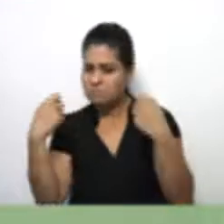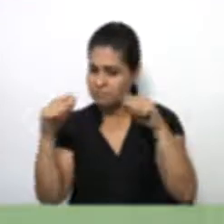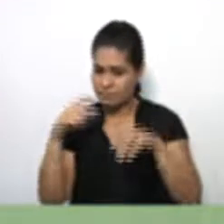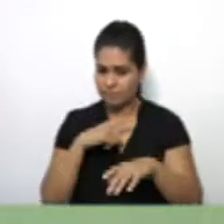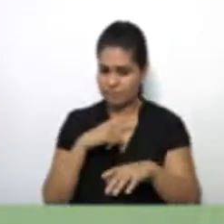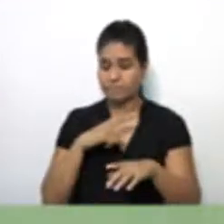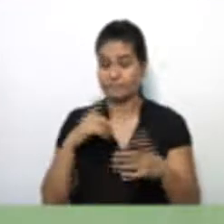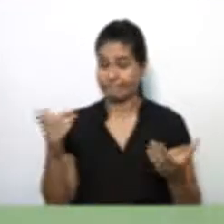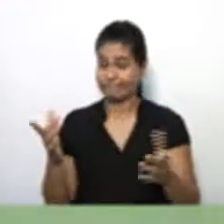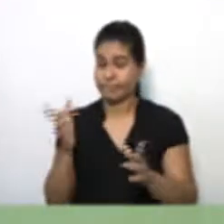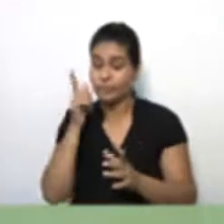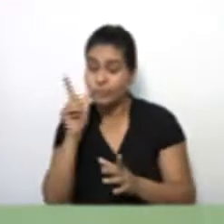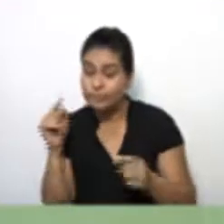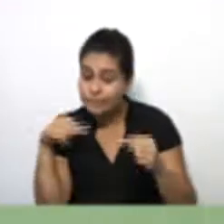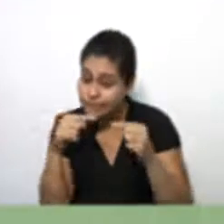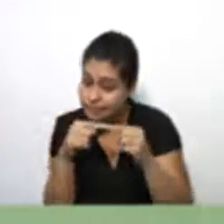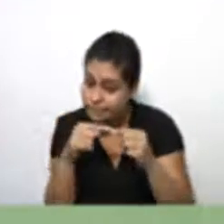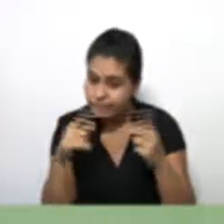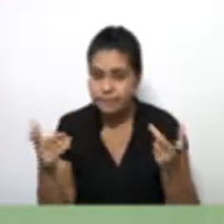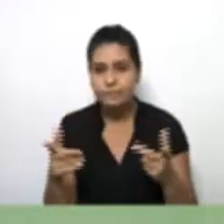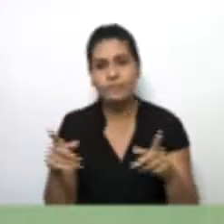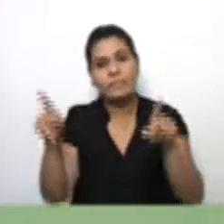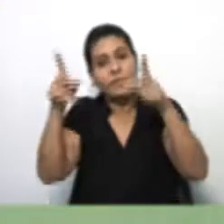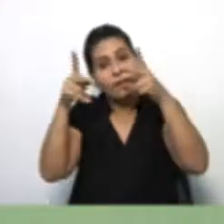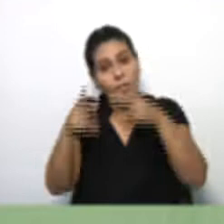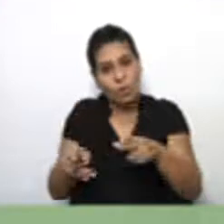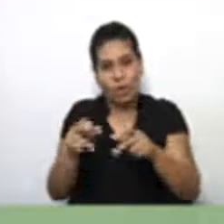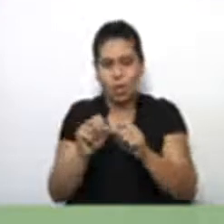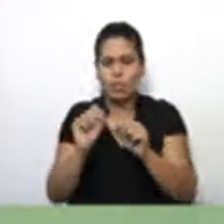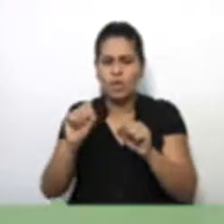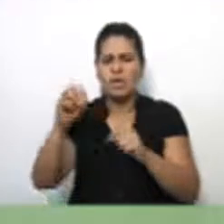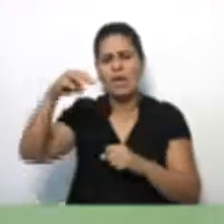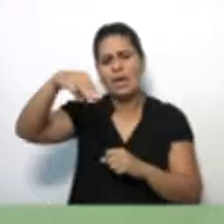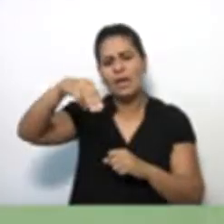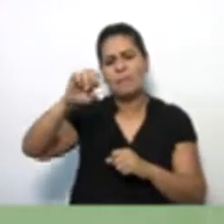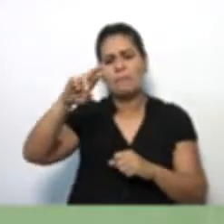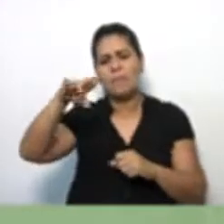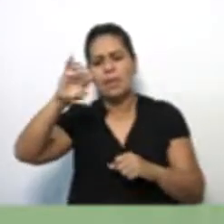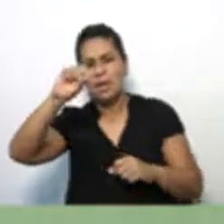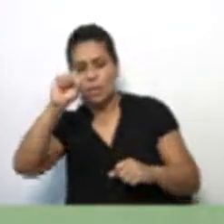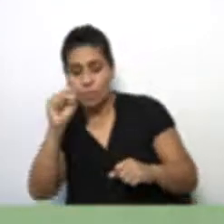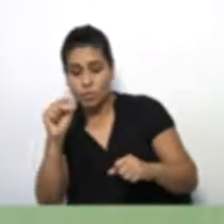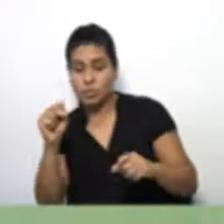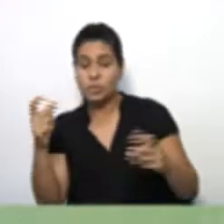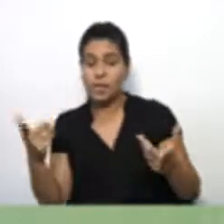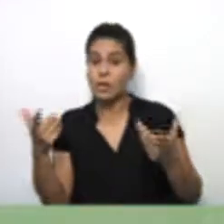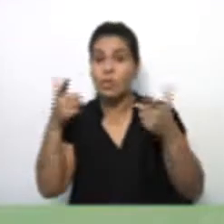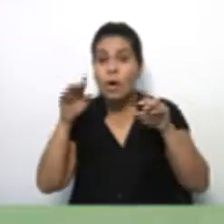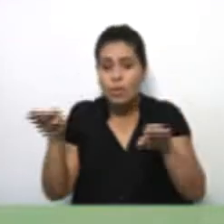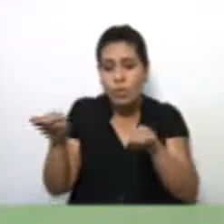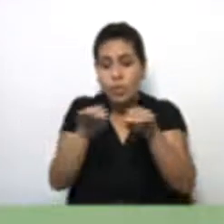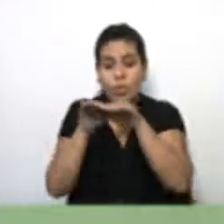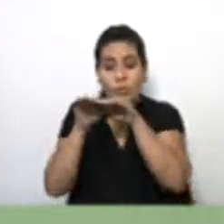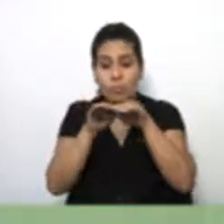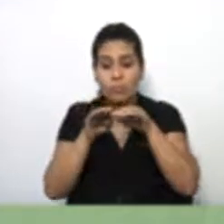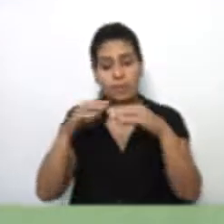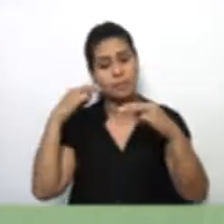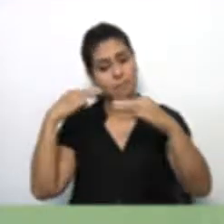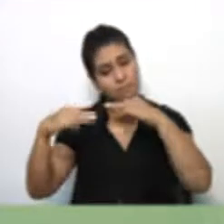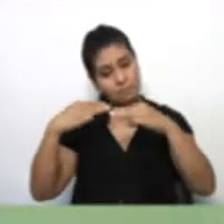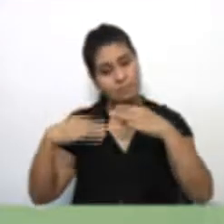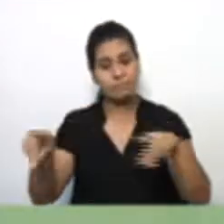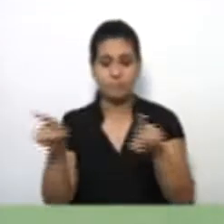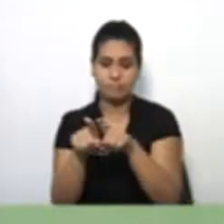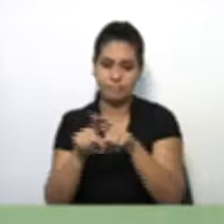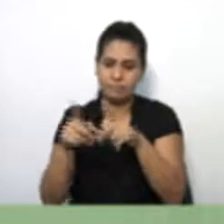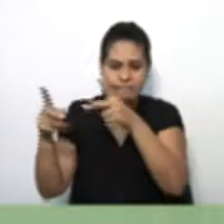para a consecução dos seus objetivos, tá? Os membros da organização executem atividades compatíveis com os objetivos e os métodos escolhidos.